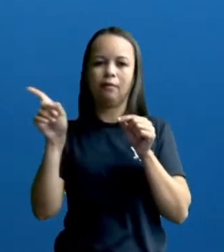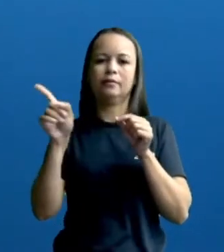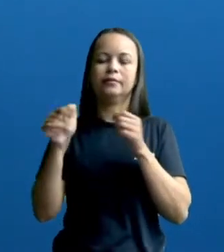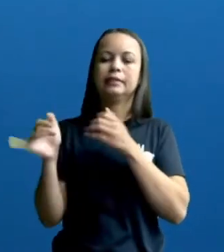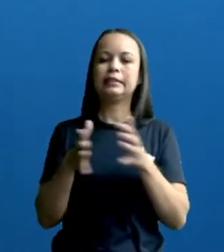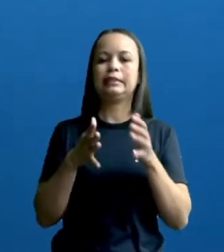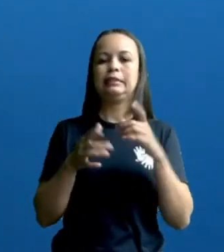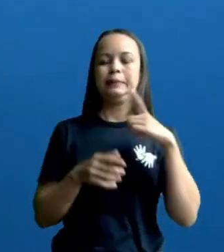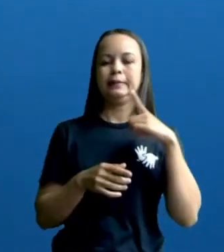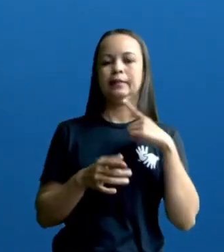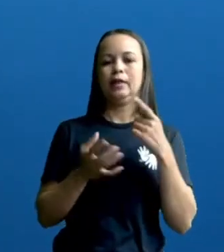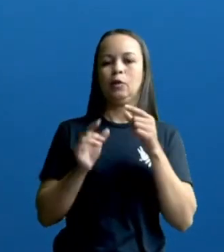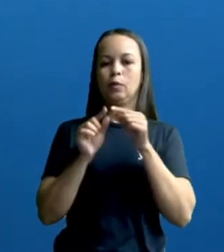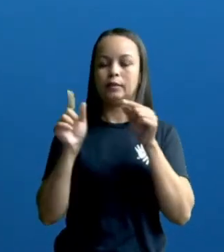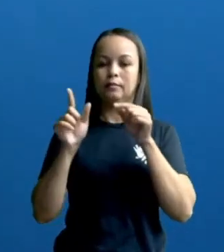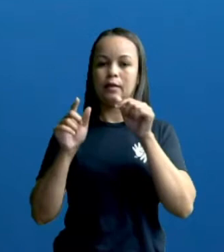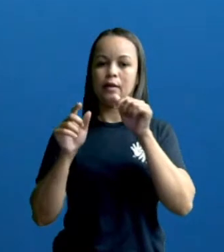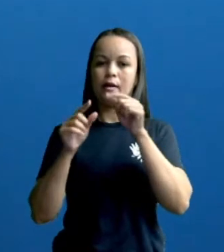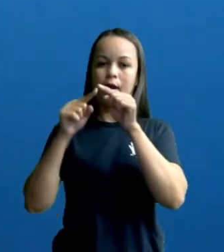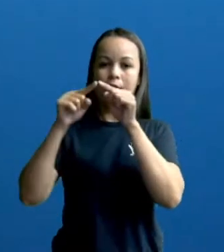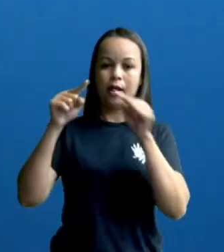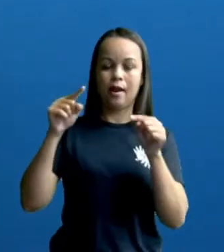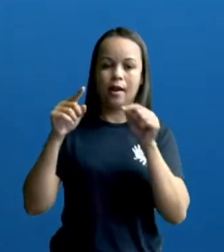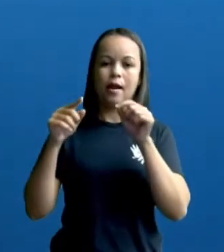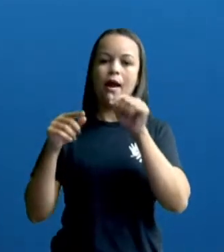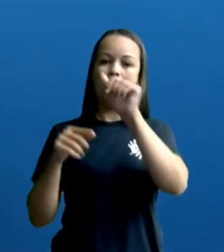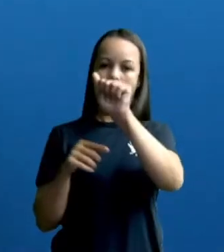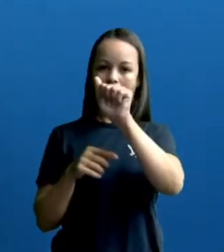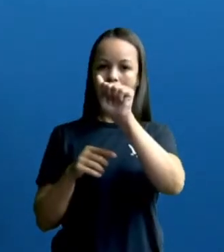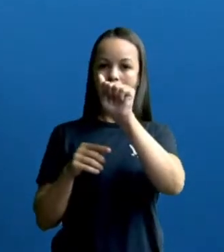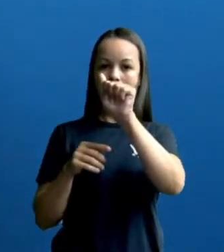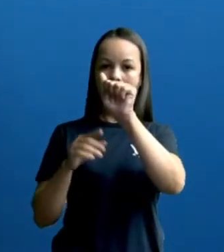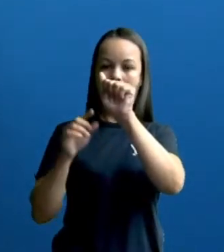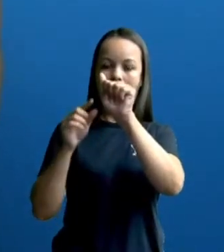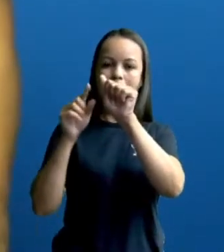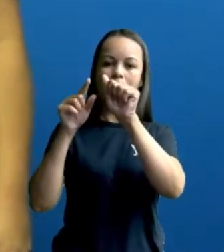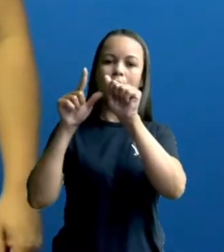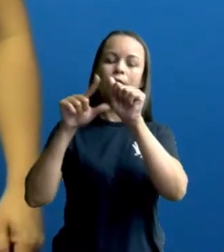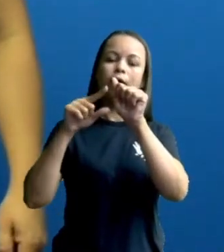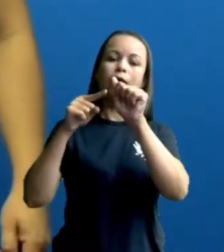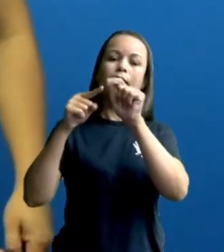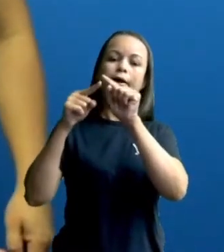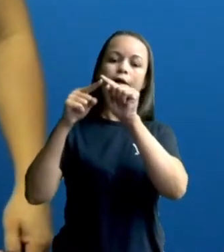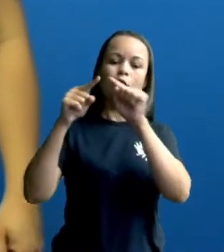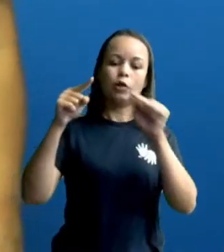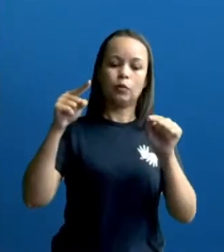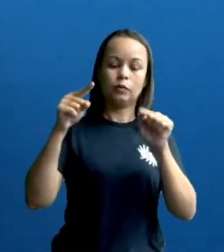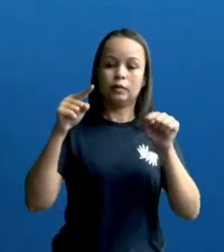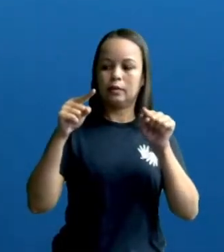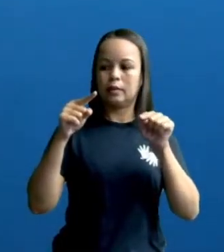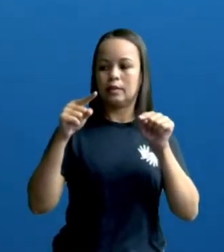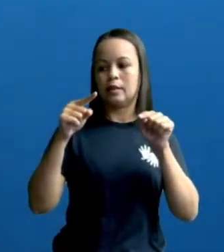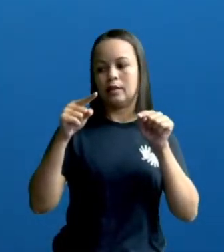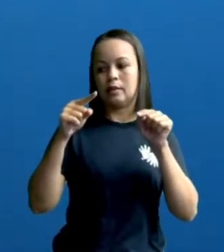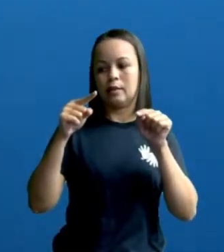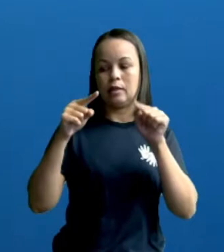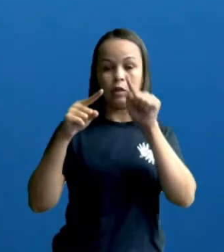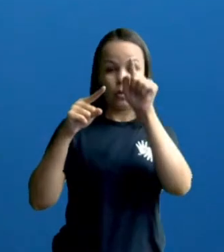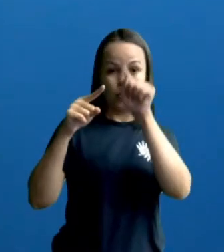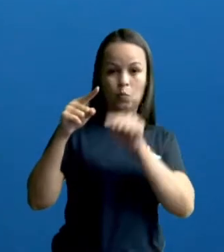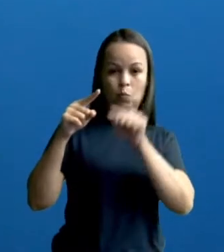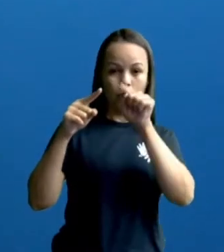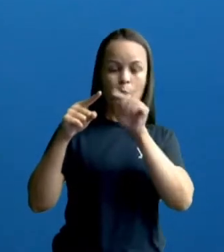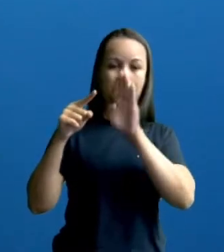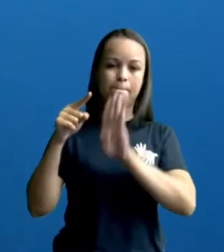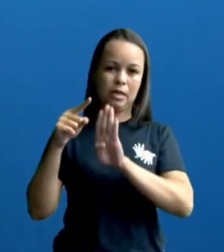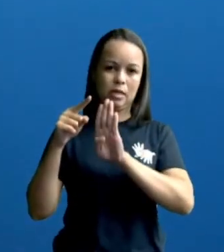uma semi-reta aqui, A, se encontrando com uma semi-reta B. Esse